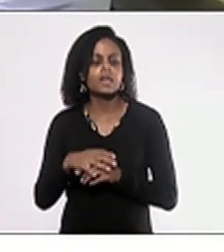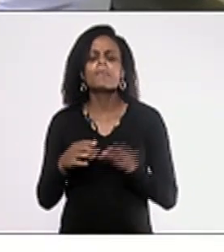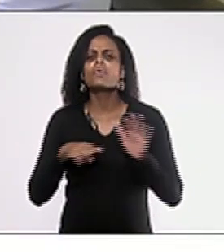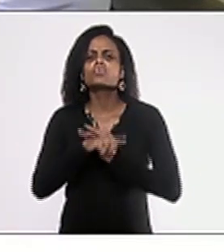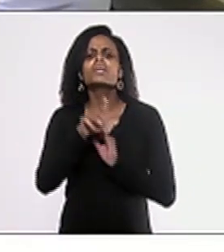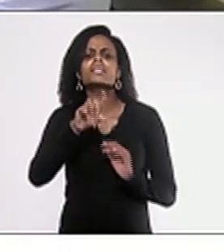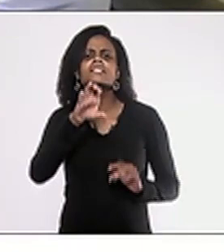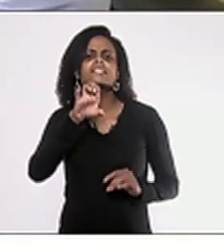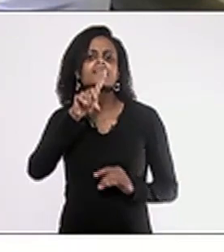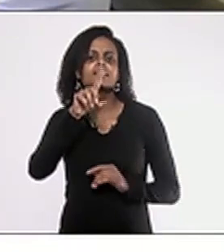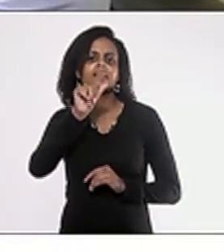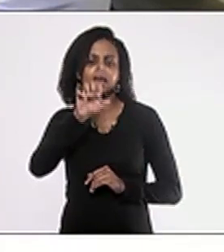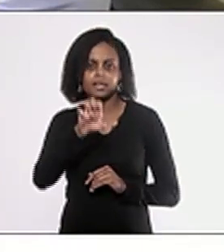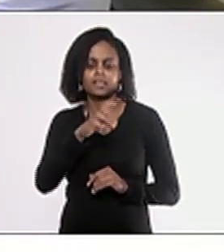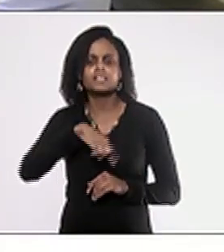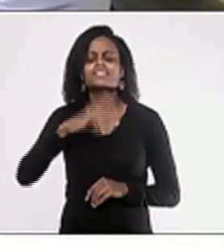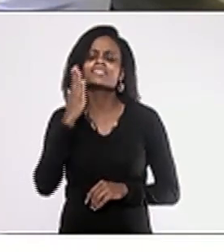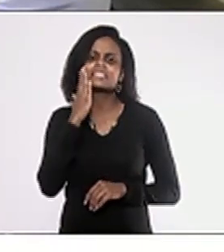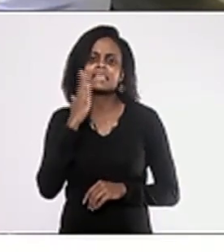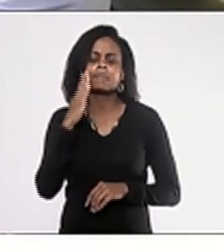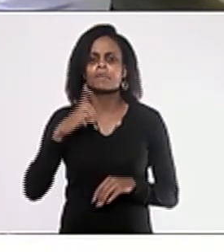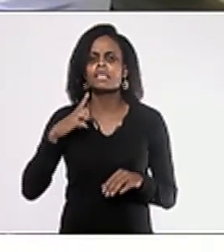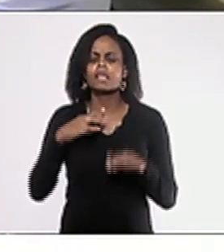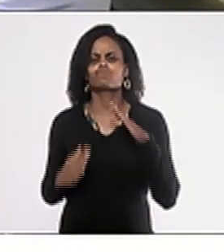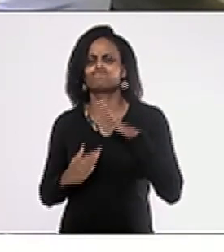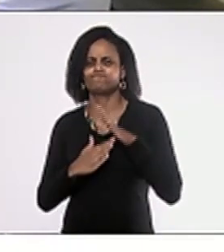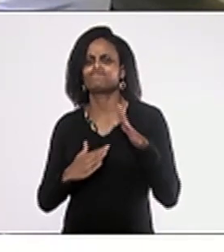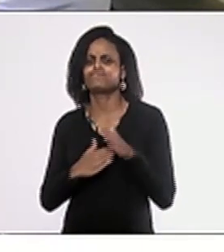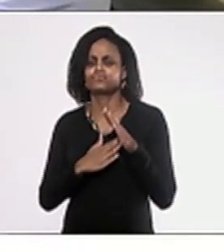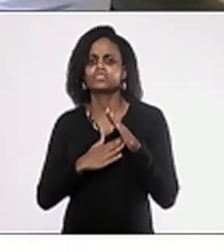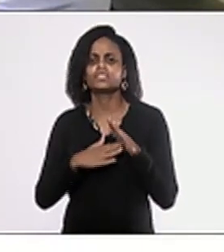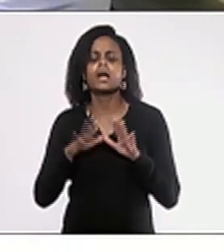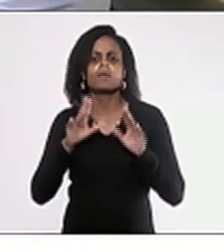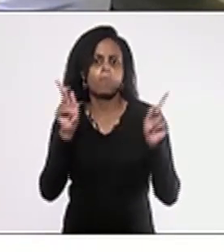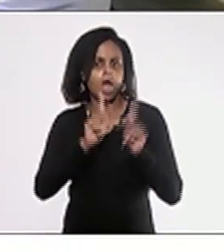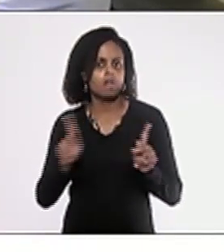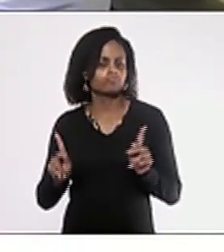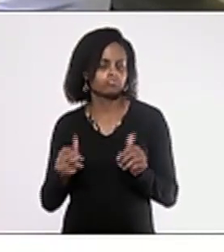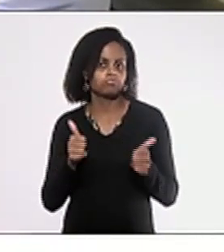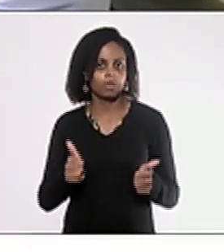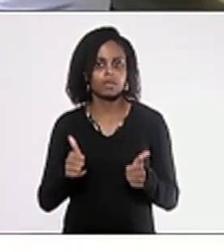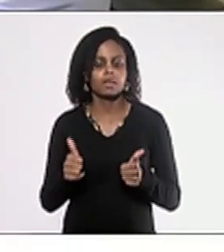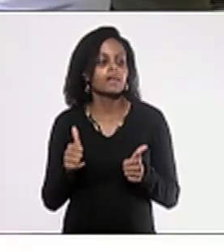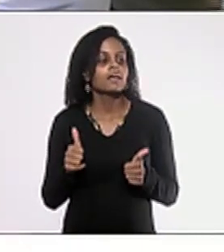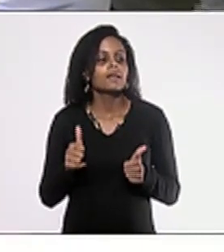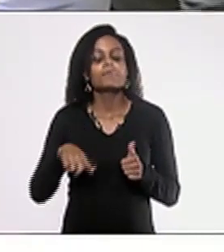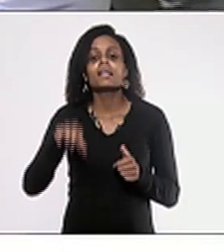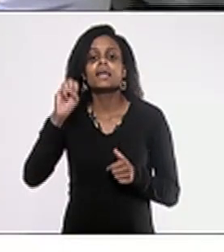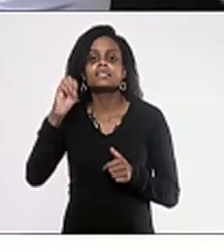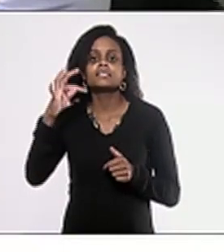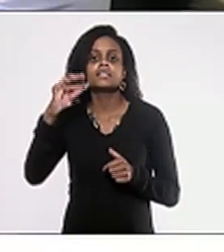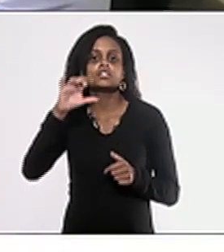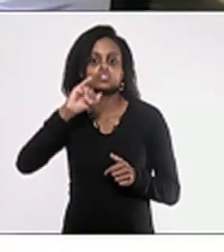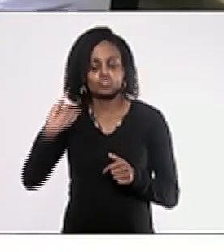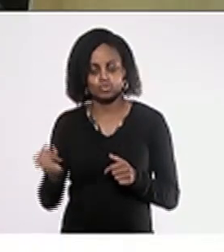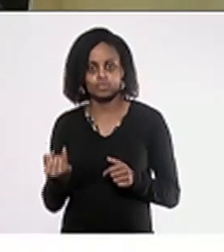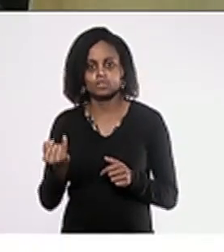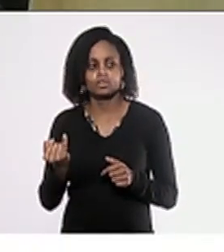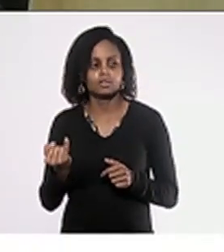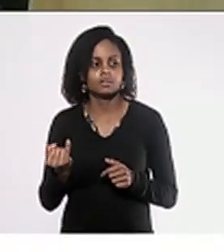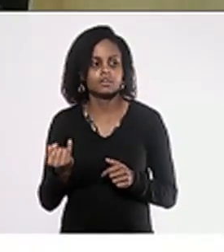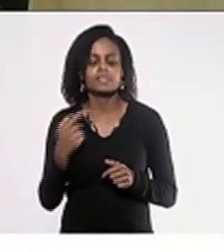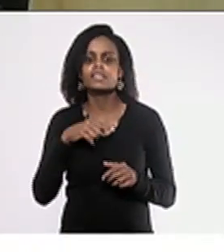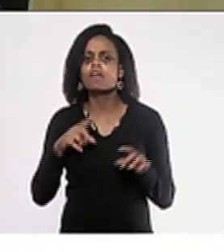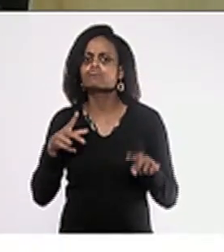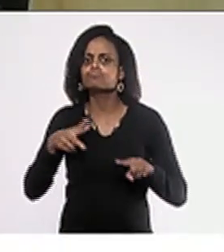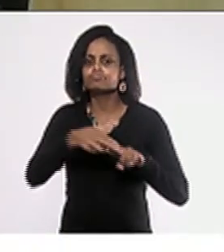SEDAI. A gente sabe que tem um entendimento já pacificado pelo STJ que veda